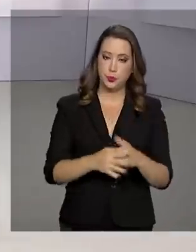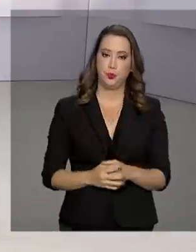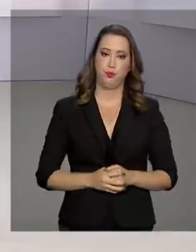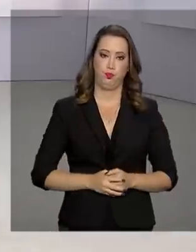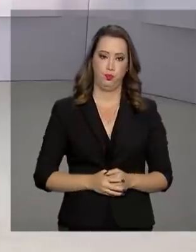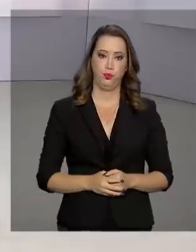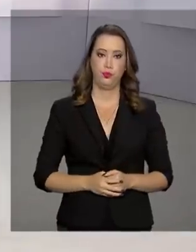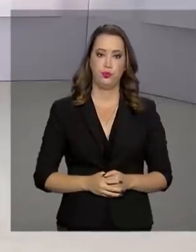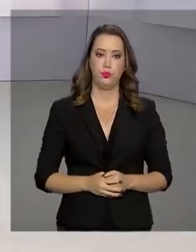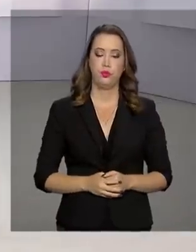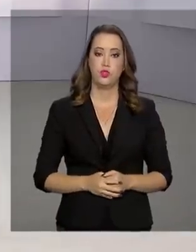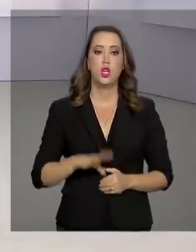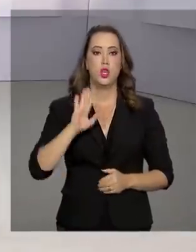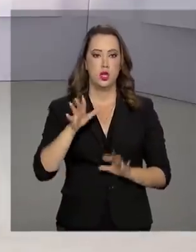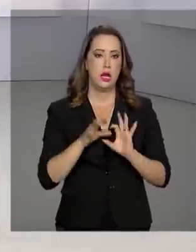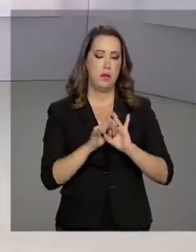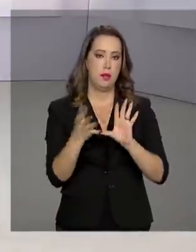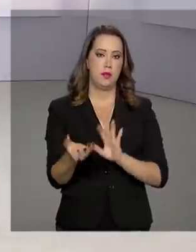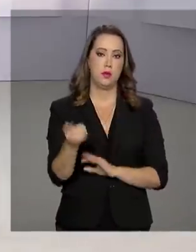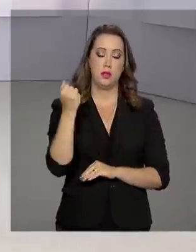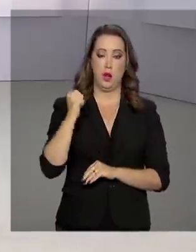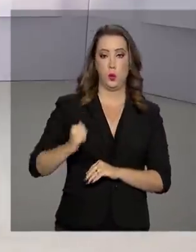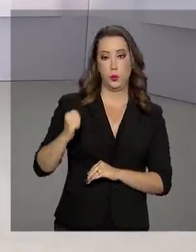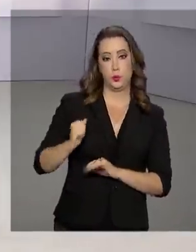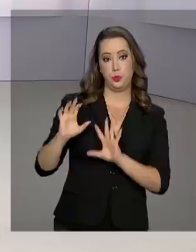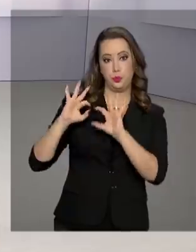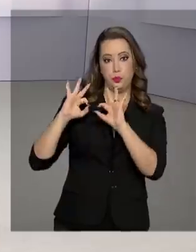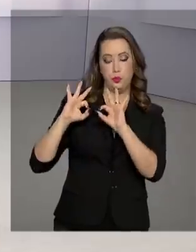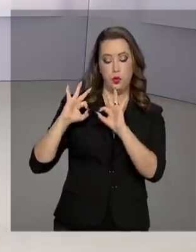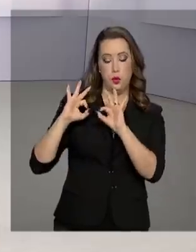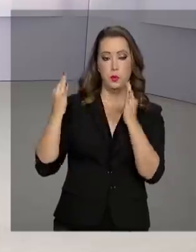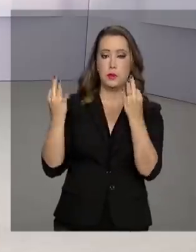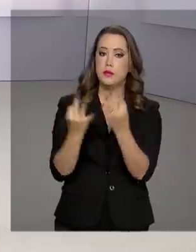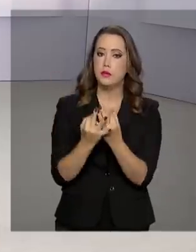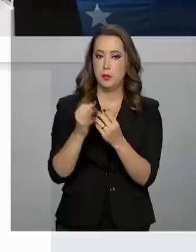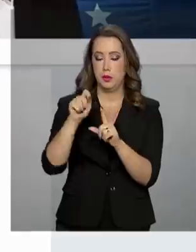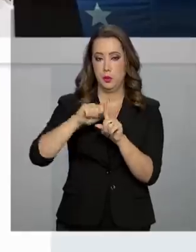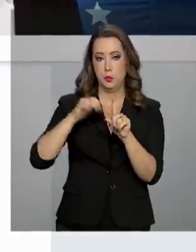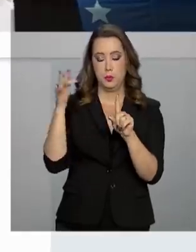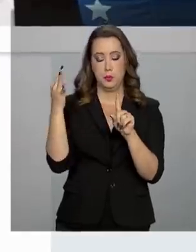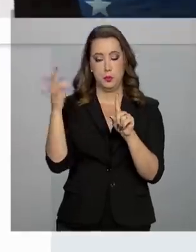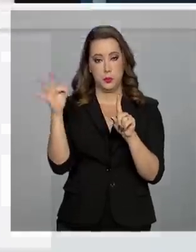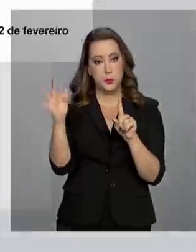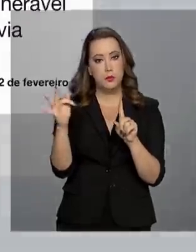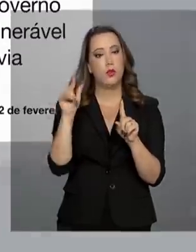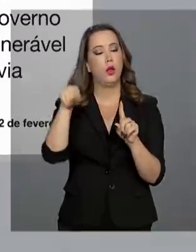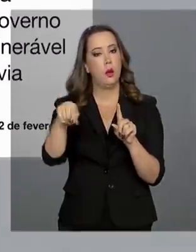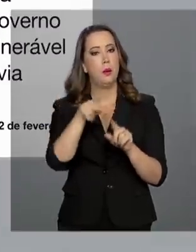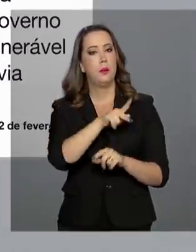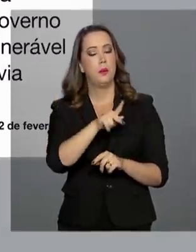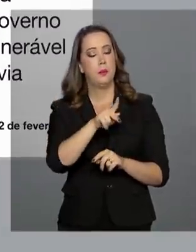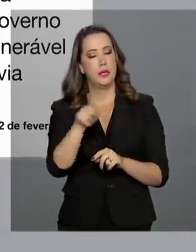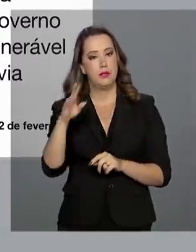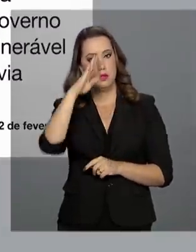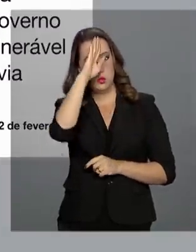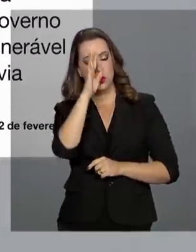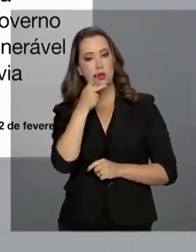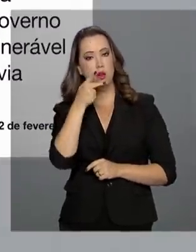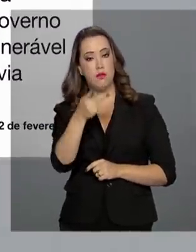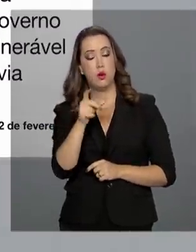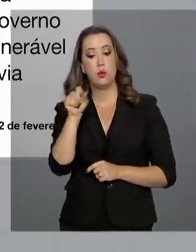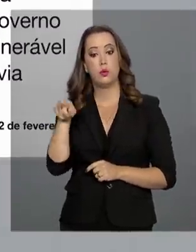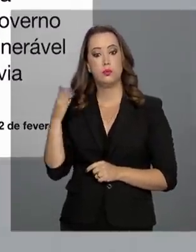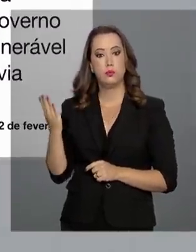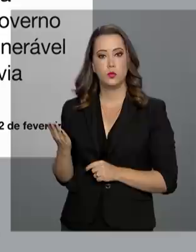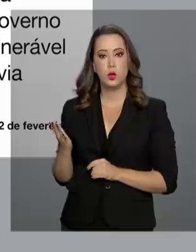já está liberado o saque do bolsa família de fevereiro pelas redes sociais o presidente jair bolsonaro disse que o programa